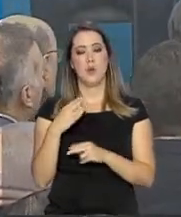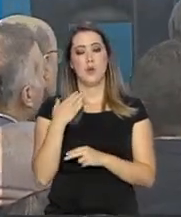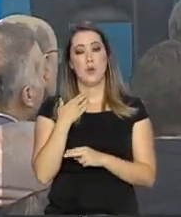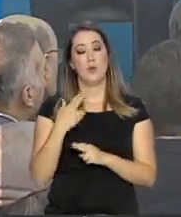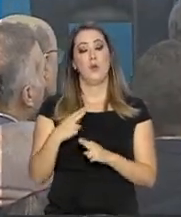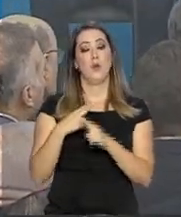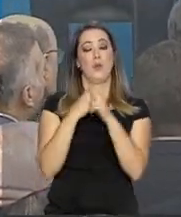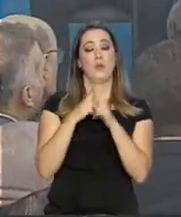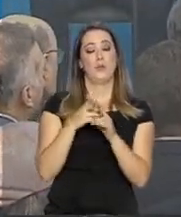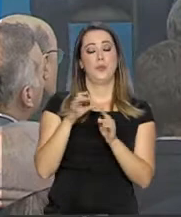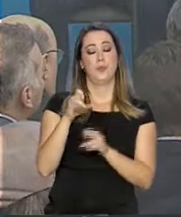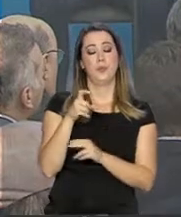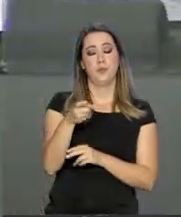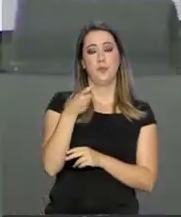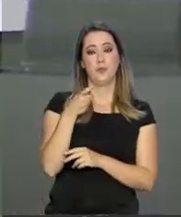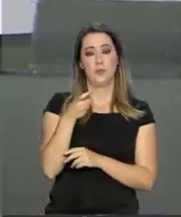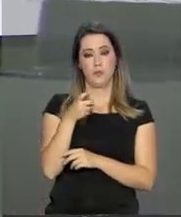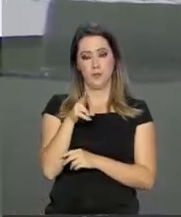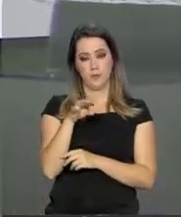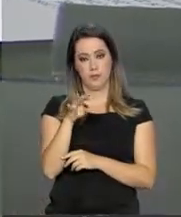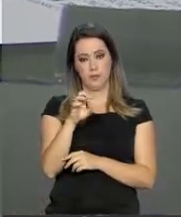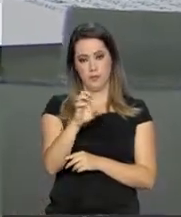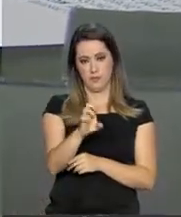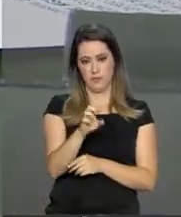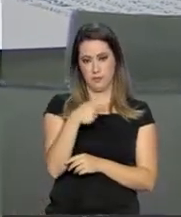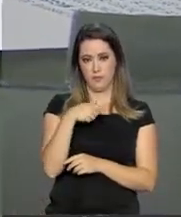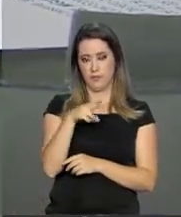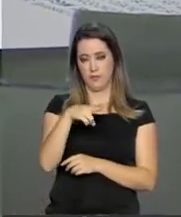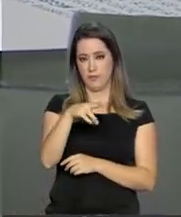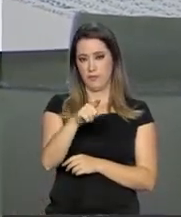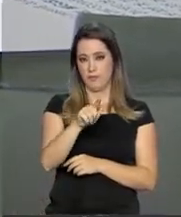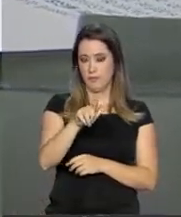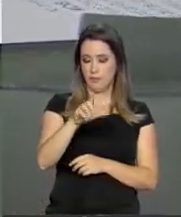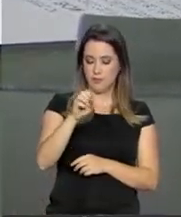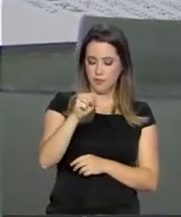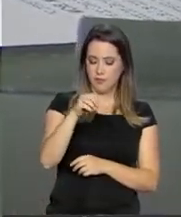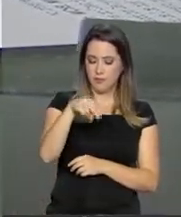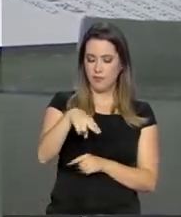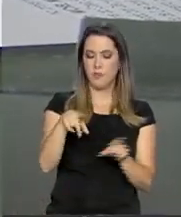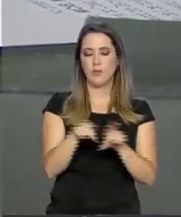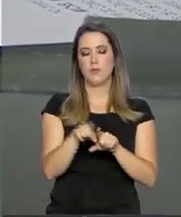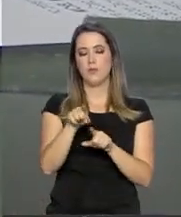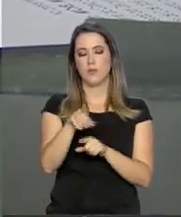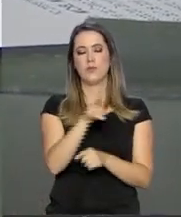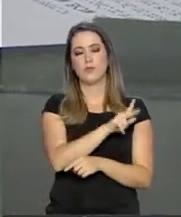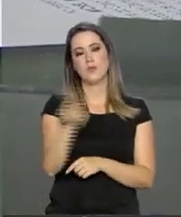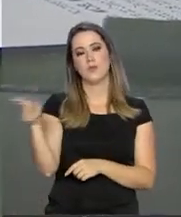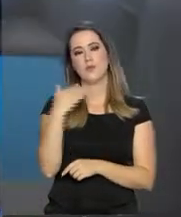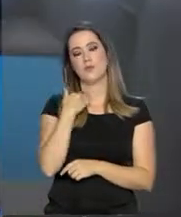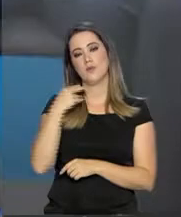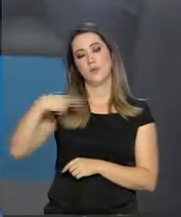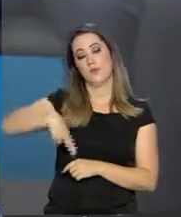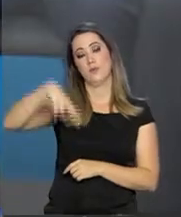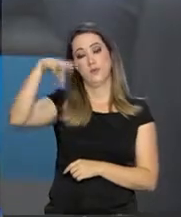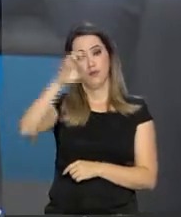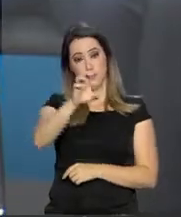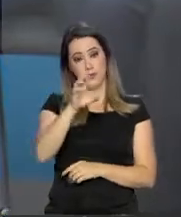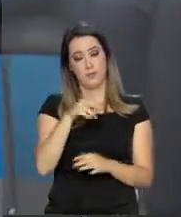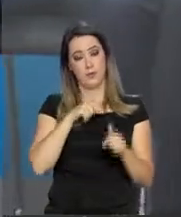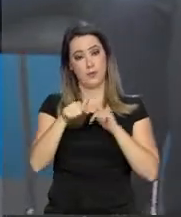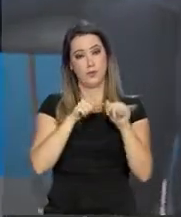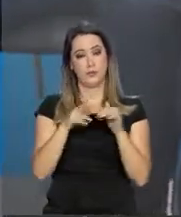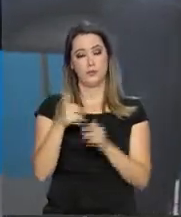vice presidente de habitação nelson antônio de souza ele já foi presidente do banco do nordeste e trabalha na caixa econômica